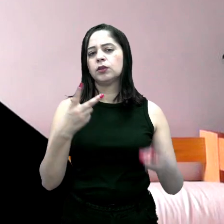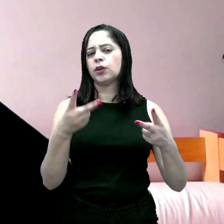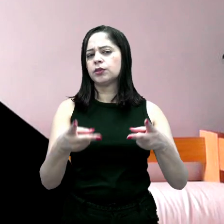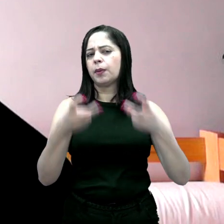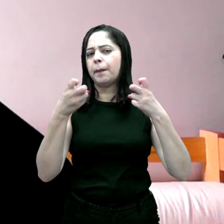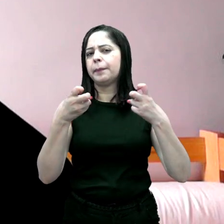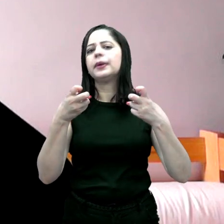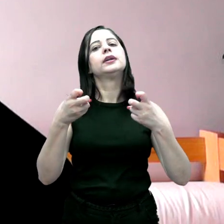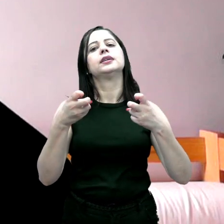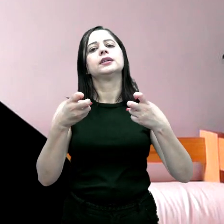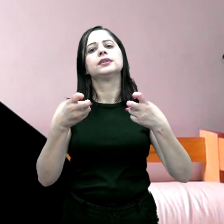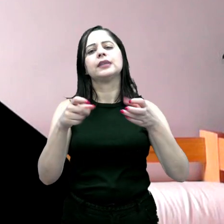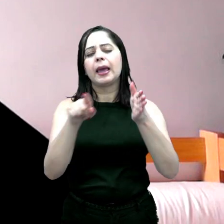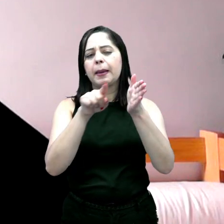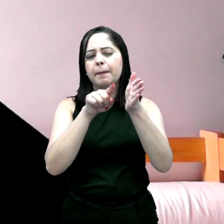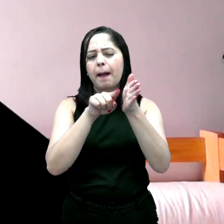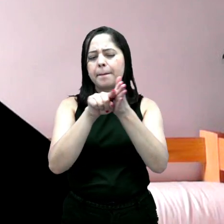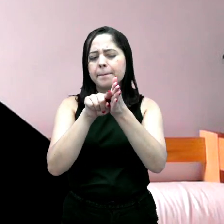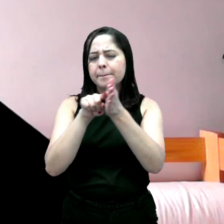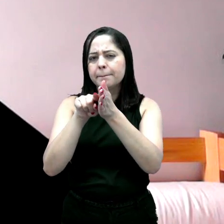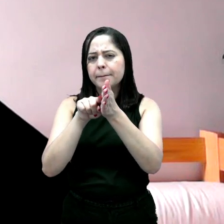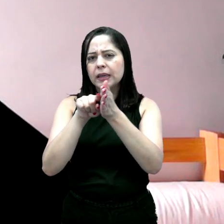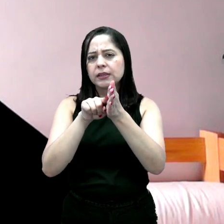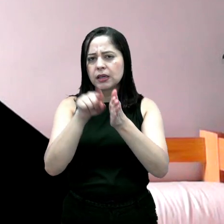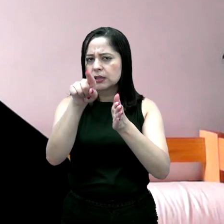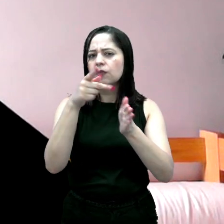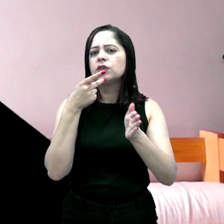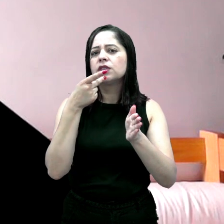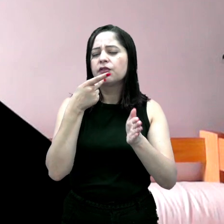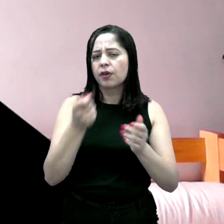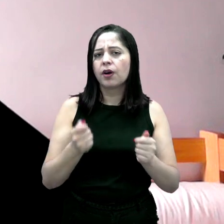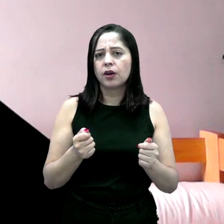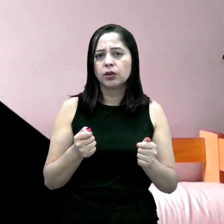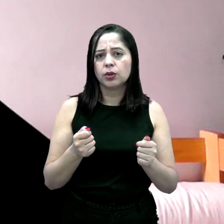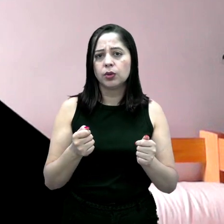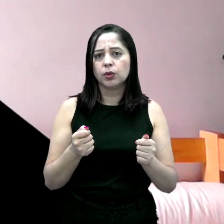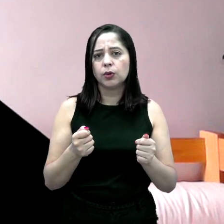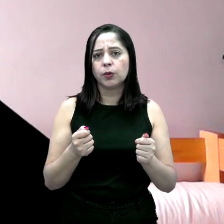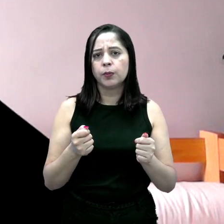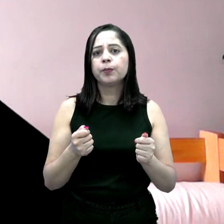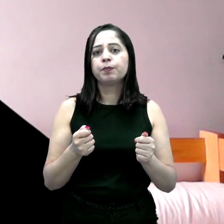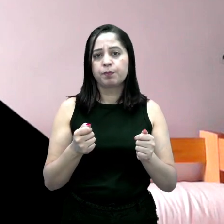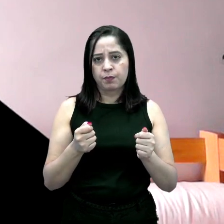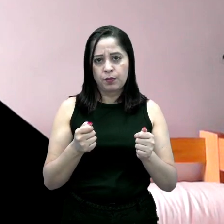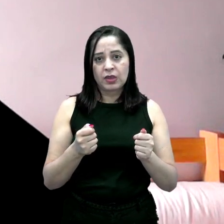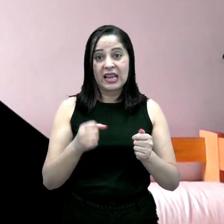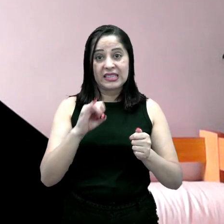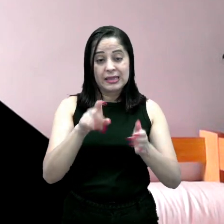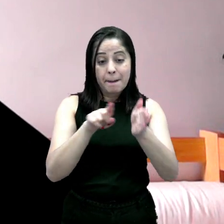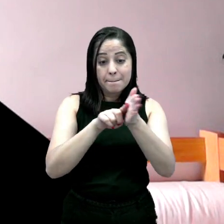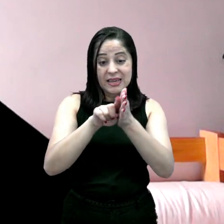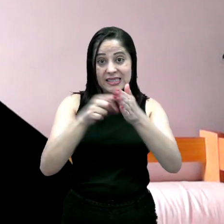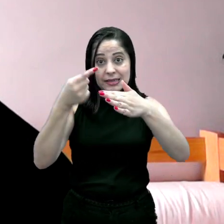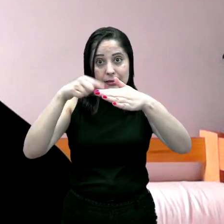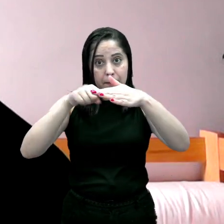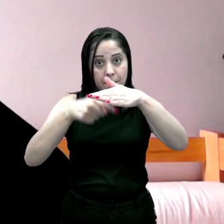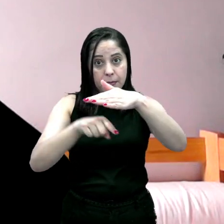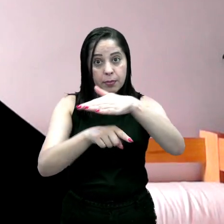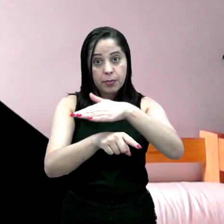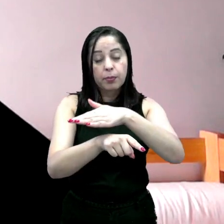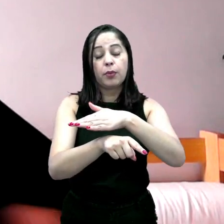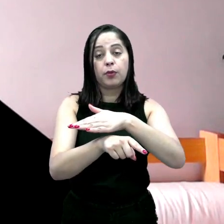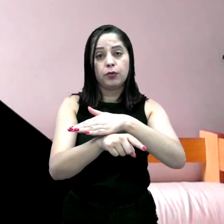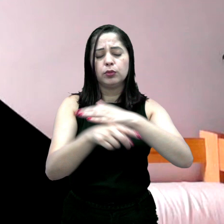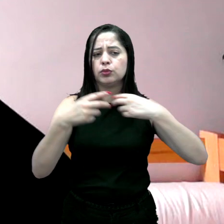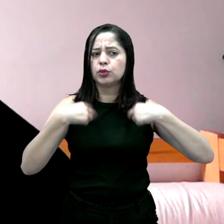impactos gerais desses deslocamentos, como você mesmo falou, se a gente pega um recorte um pouco mais atual,